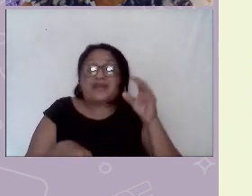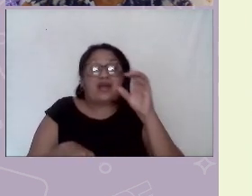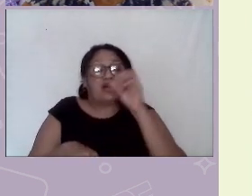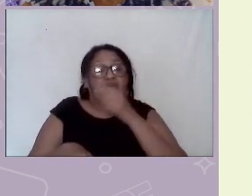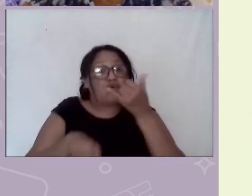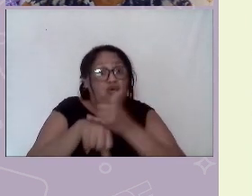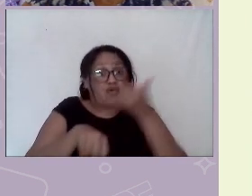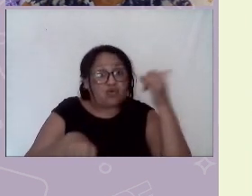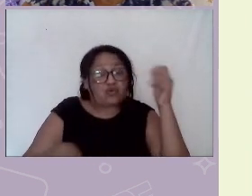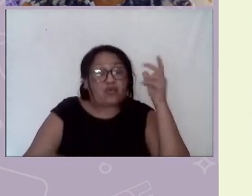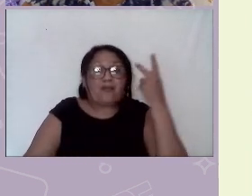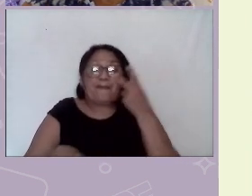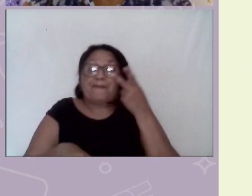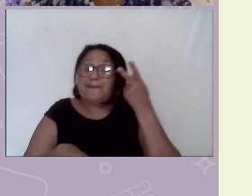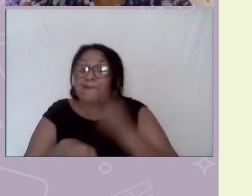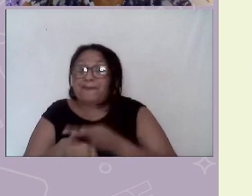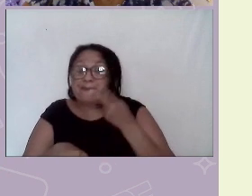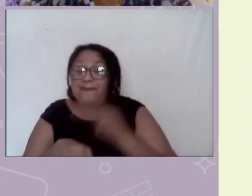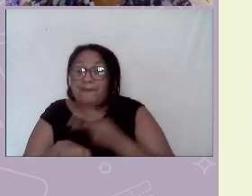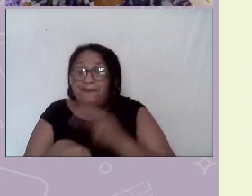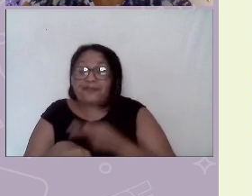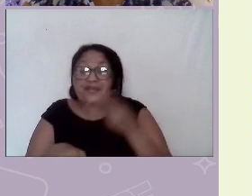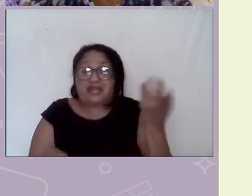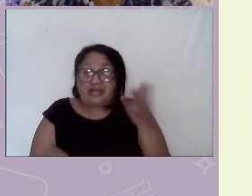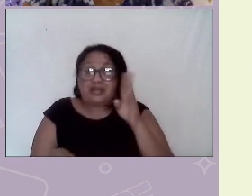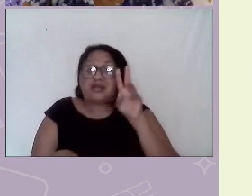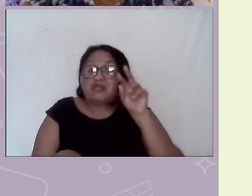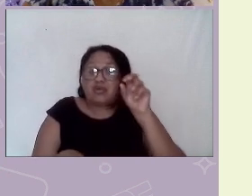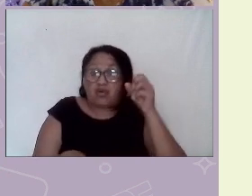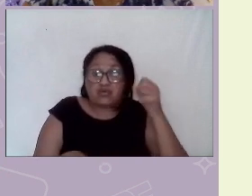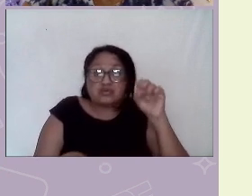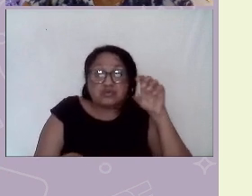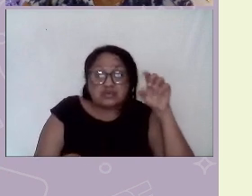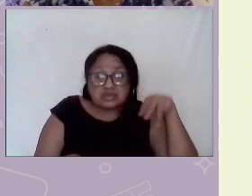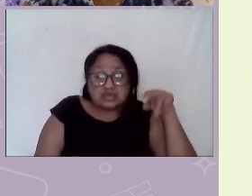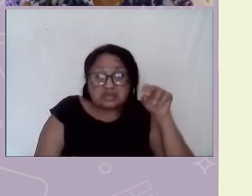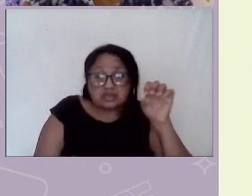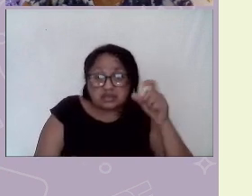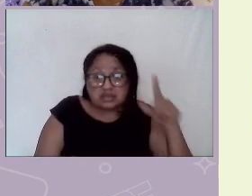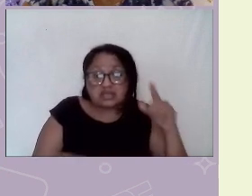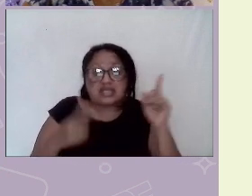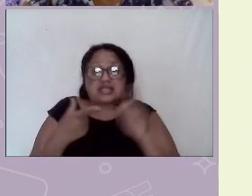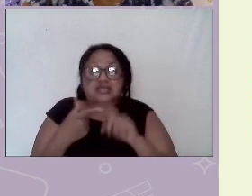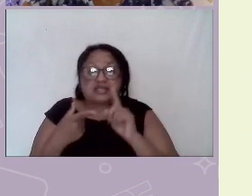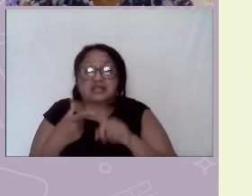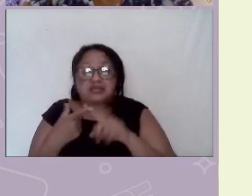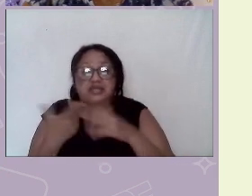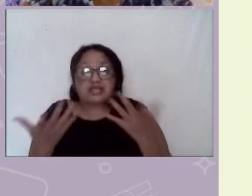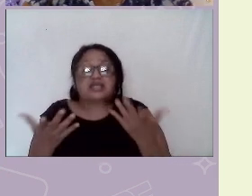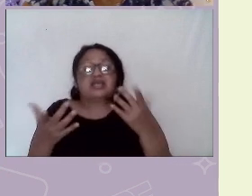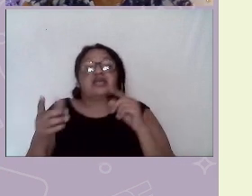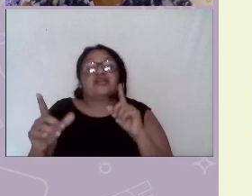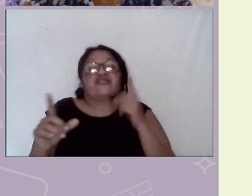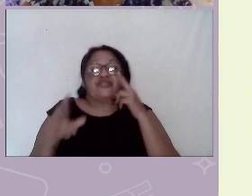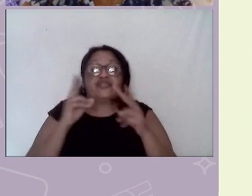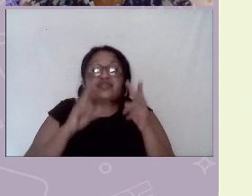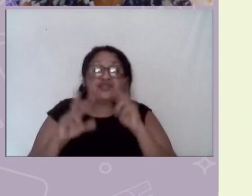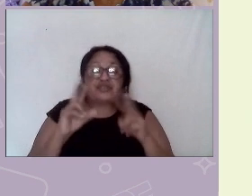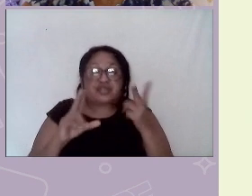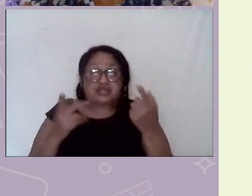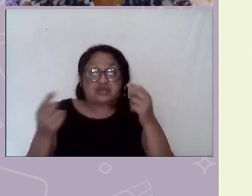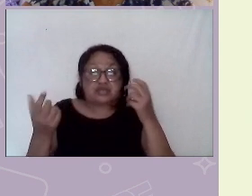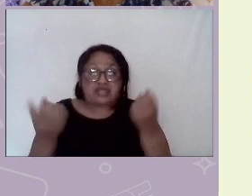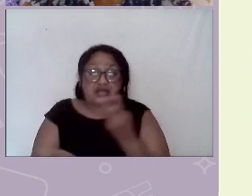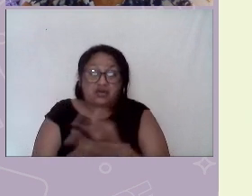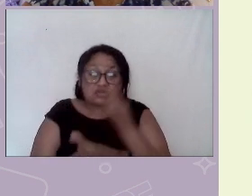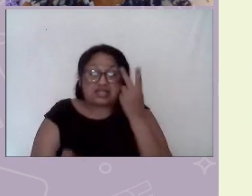e cobre um dos constituintes da liga de bronze e considerando os potenciais padrão das semirreações desses